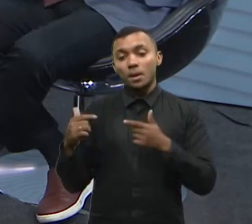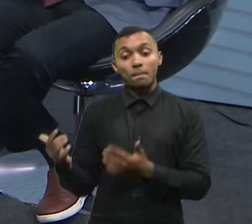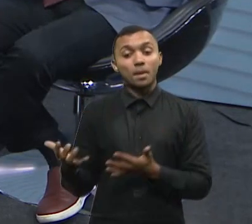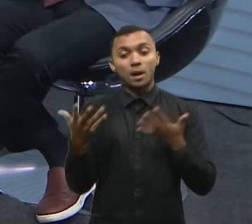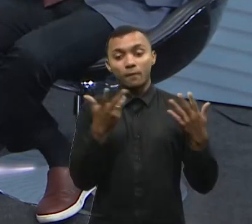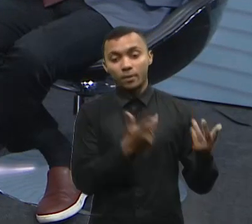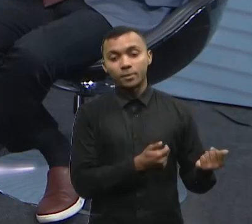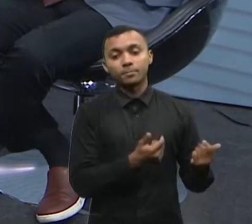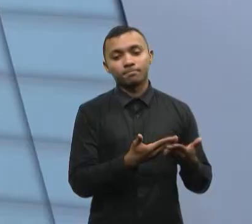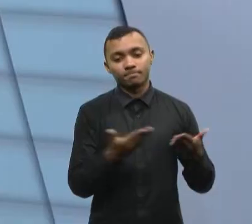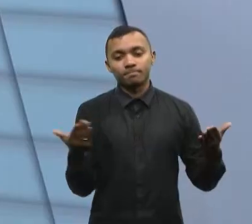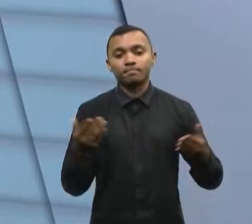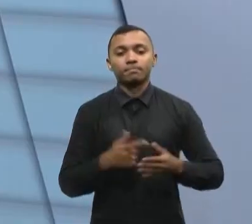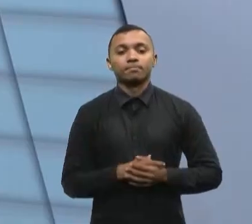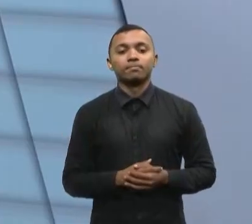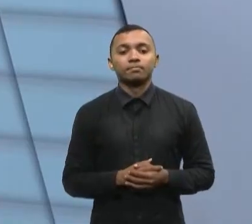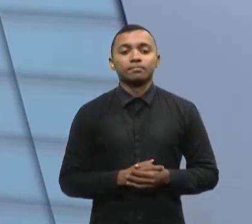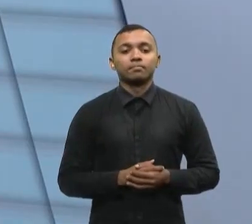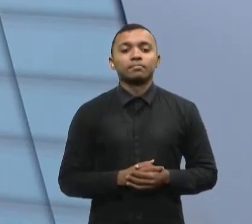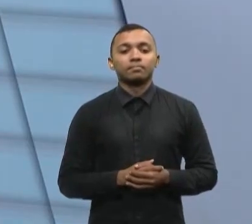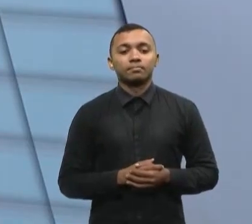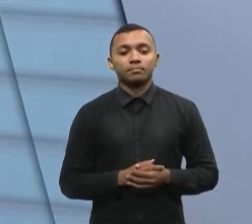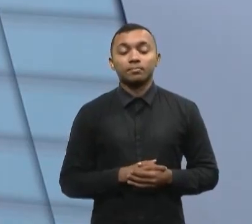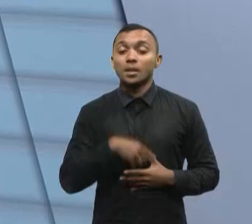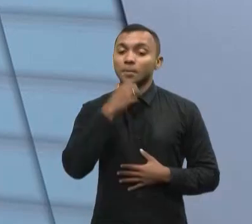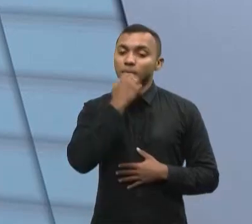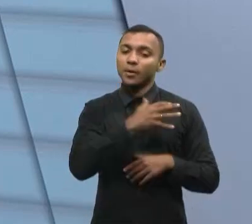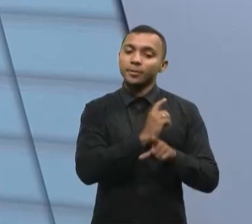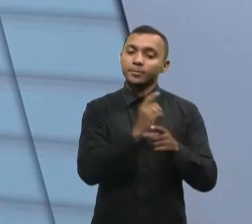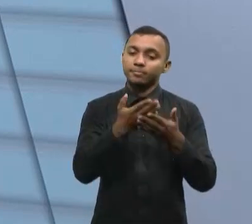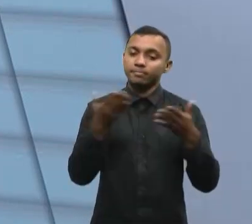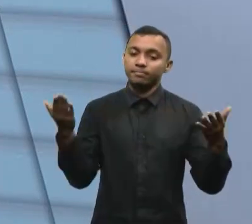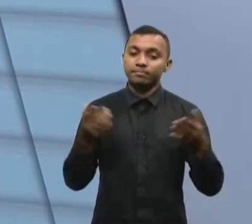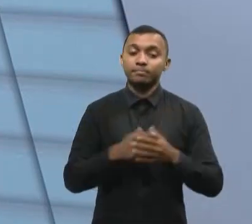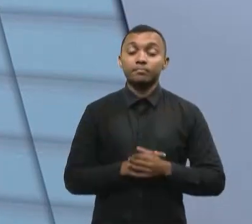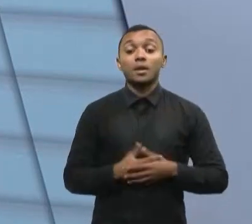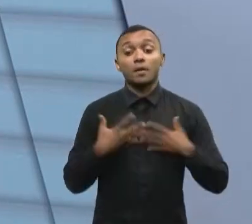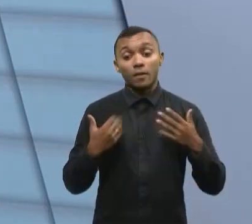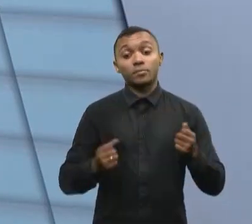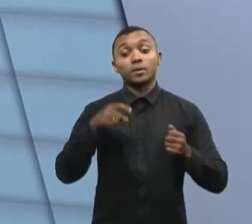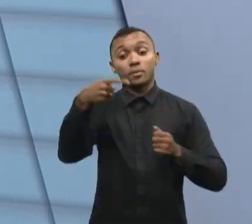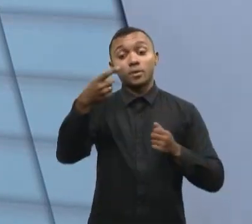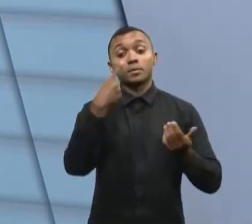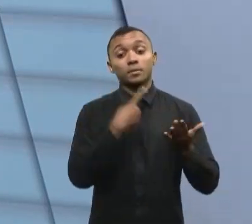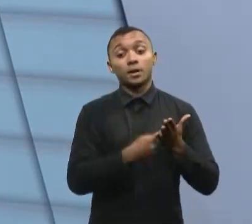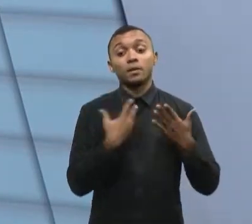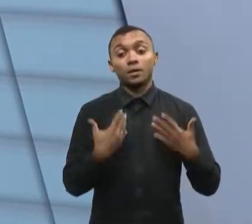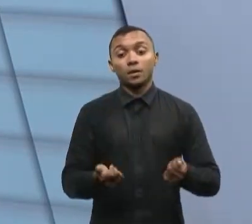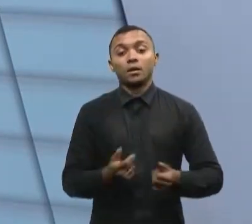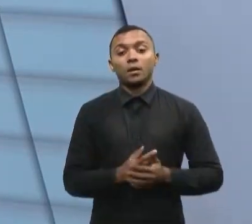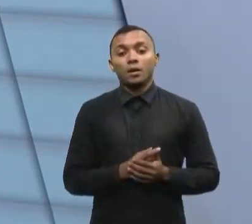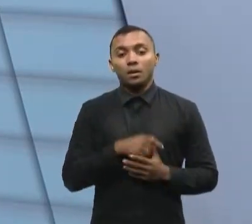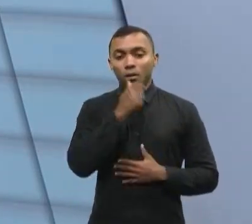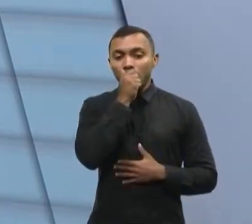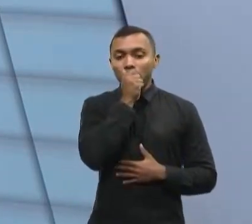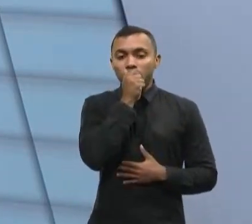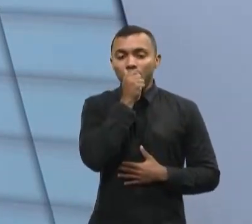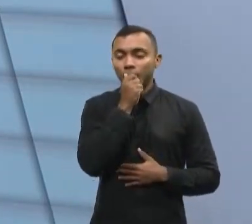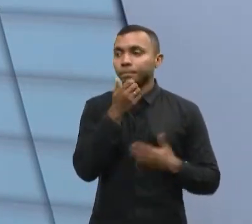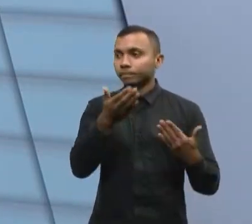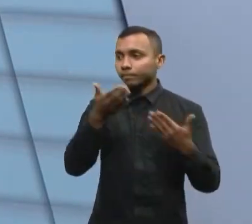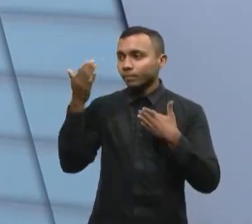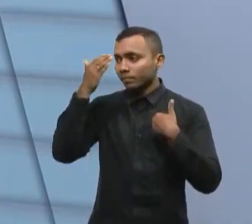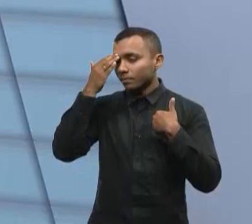que o SEAD realiza aqui. Muito obrigado. Foi muito bom tê-las aqui. Obrigado também. Obrigado. Vamos ter outros encontros, né? Tomara. Renata, valeu.